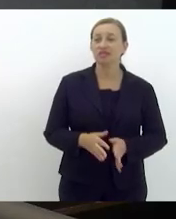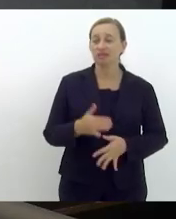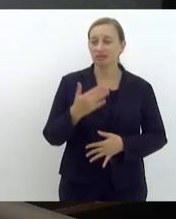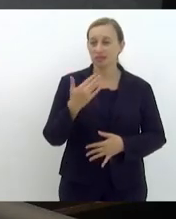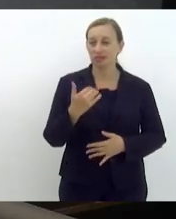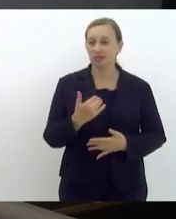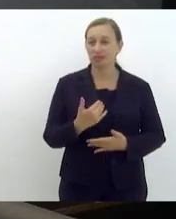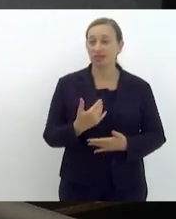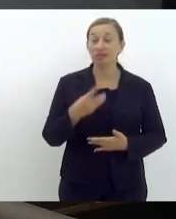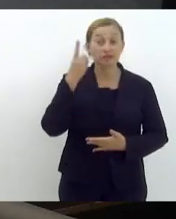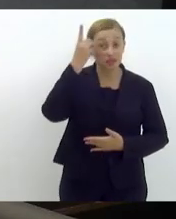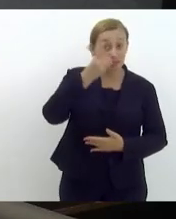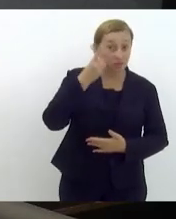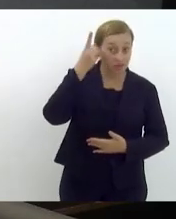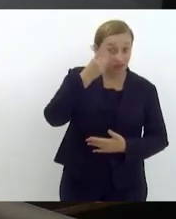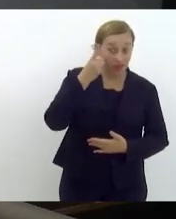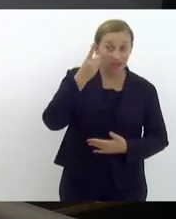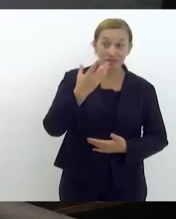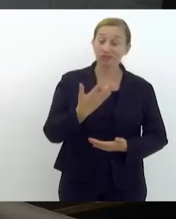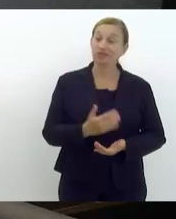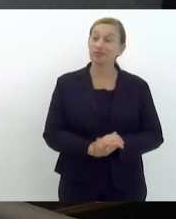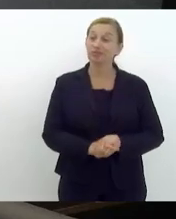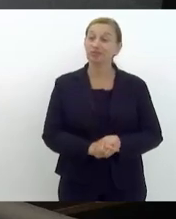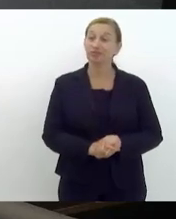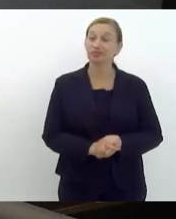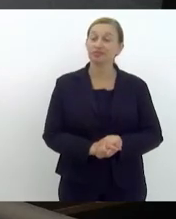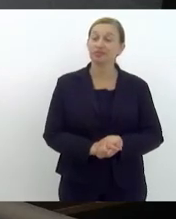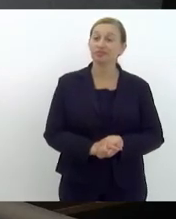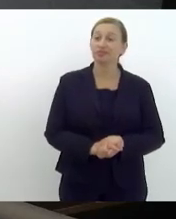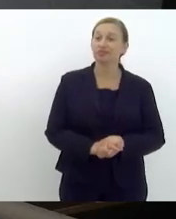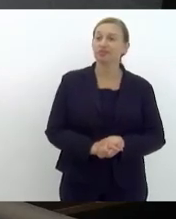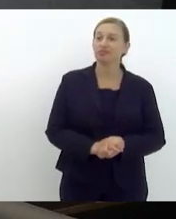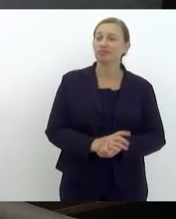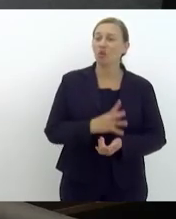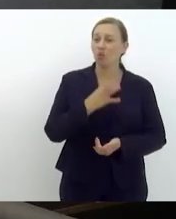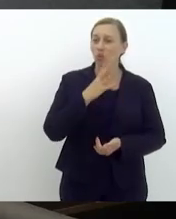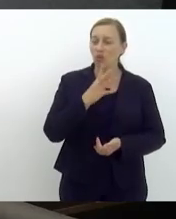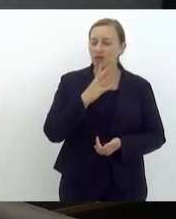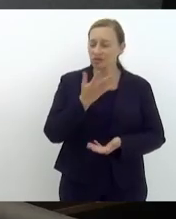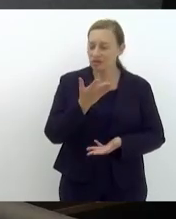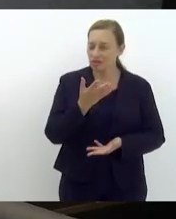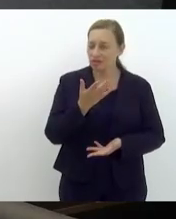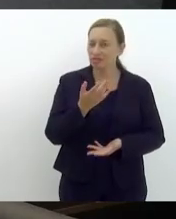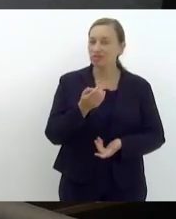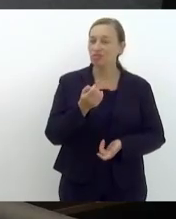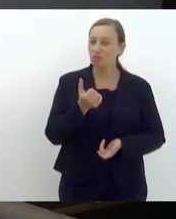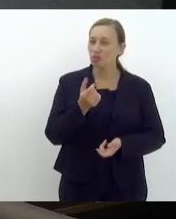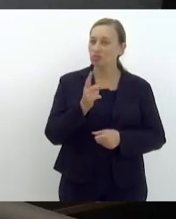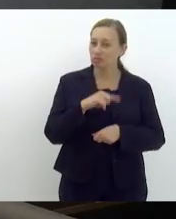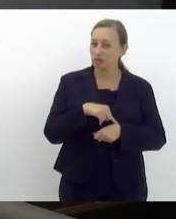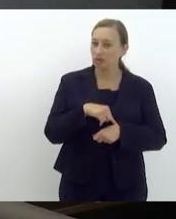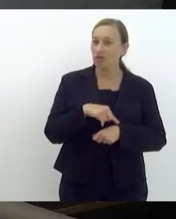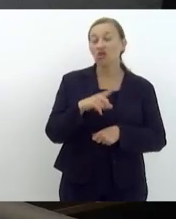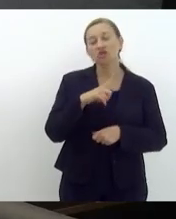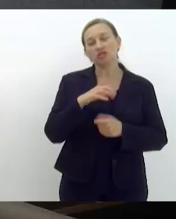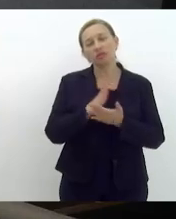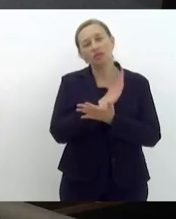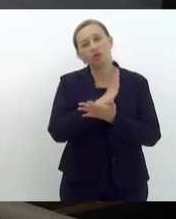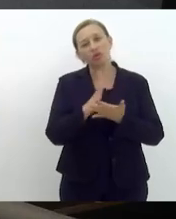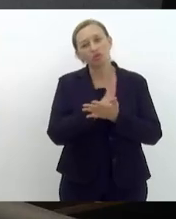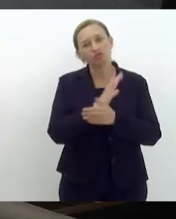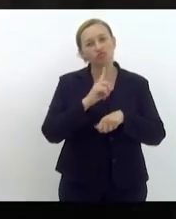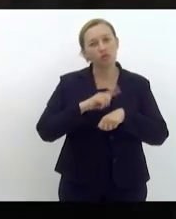que eu conheci ainda no movimento estudantil depois tivemos alguns momentos